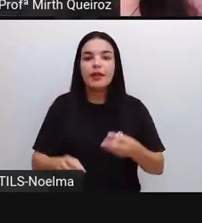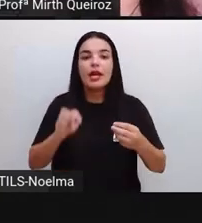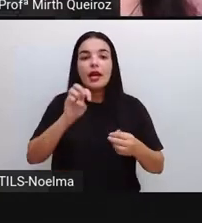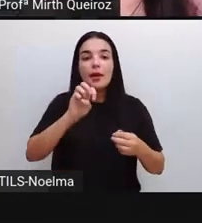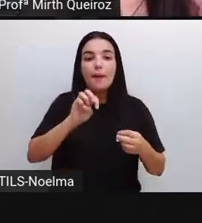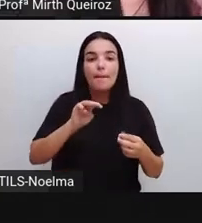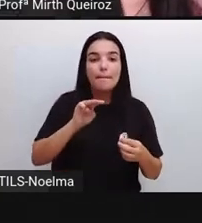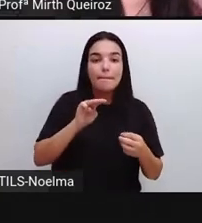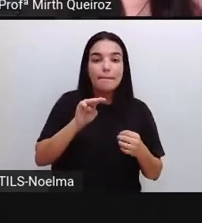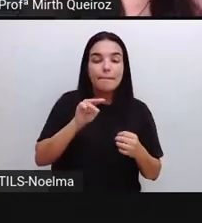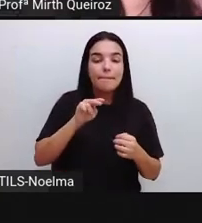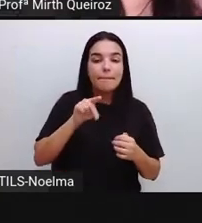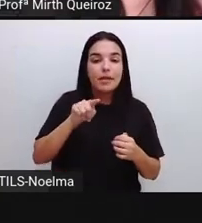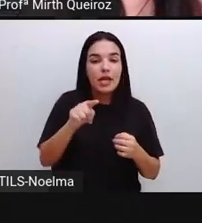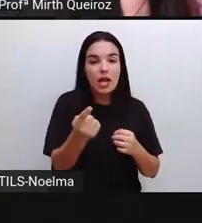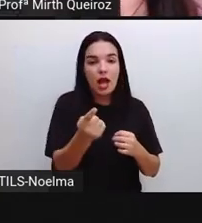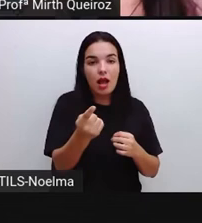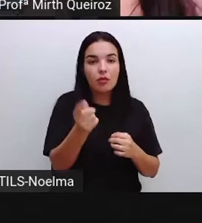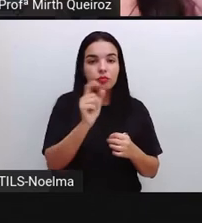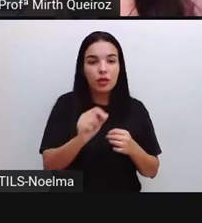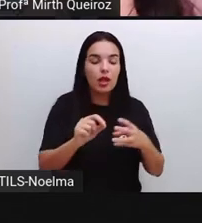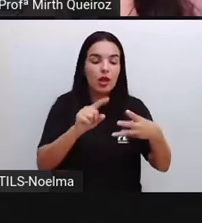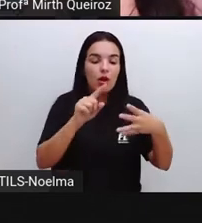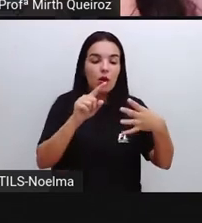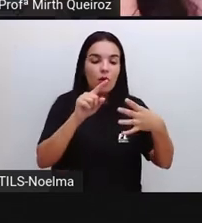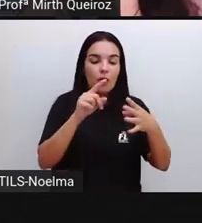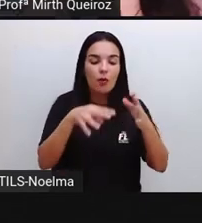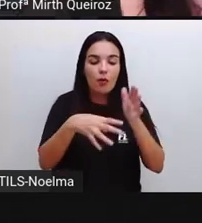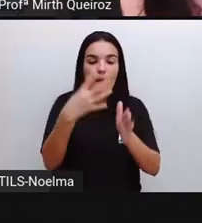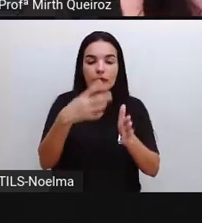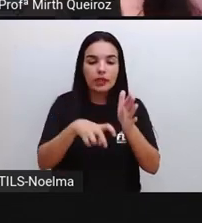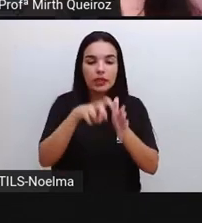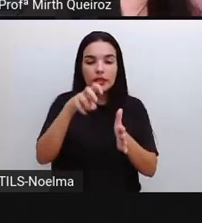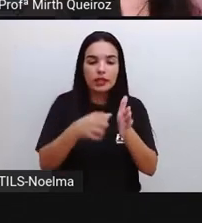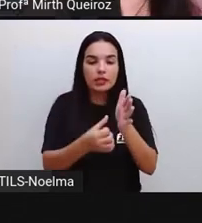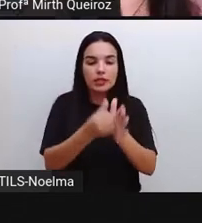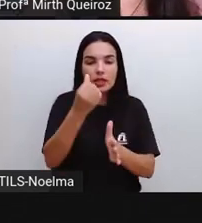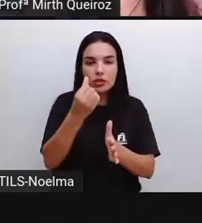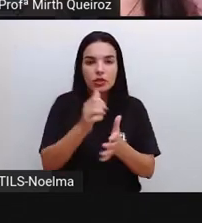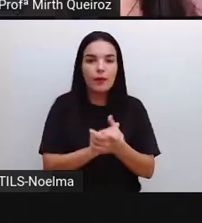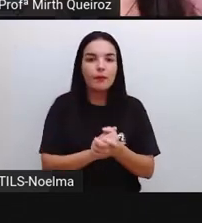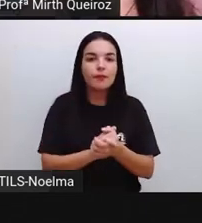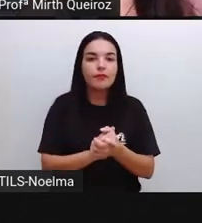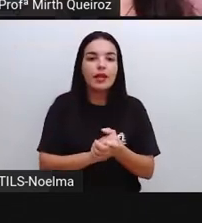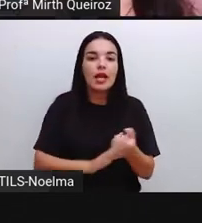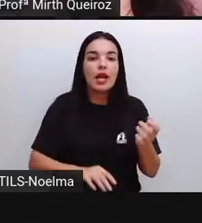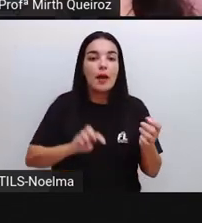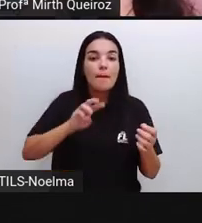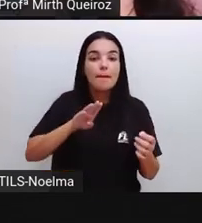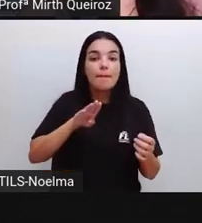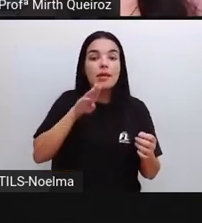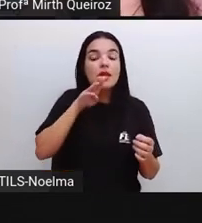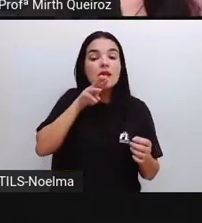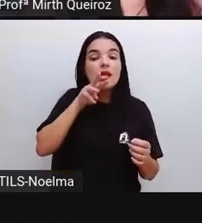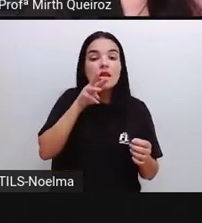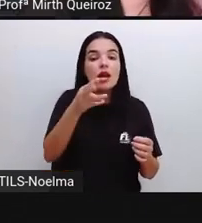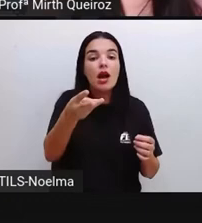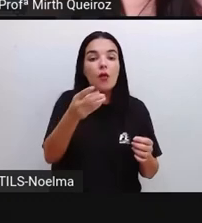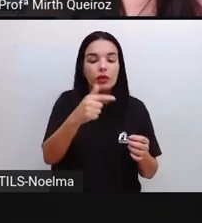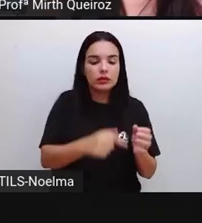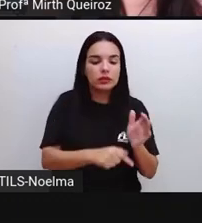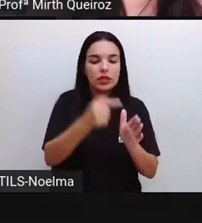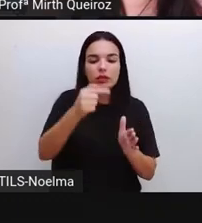4ª à 6ª ordem do Milhão da sétima a nona ordem da classe das centenas de